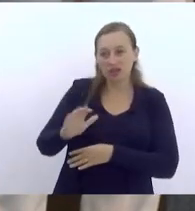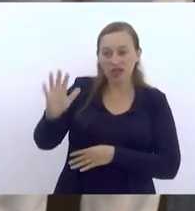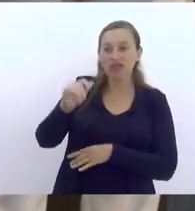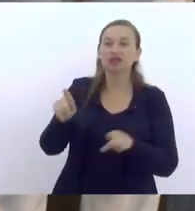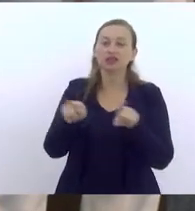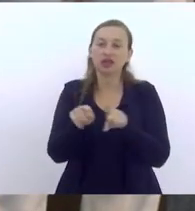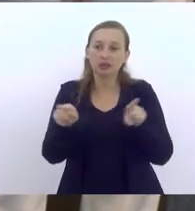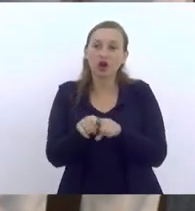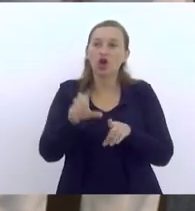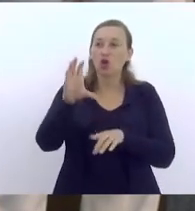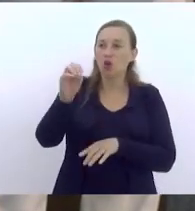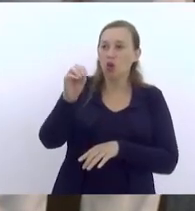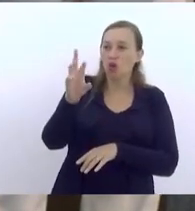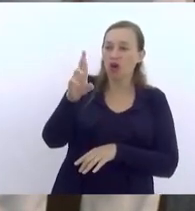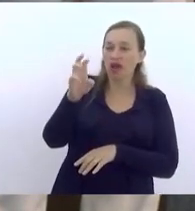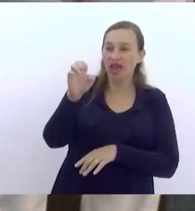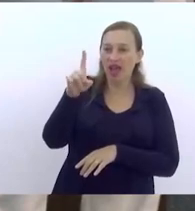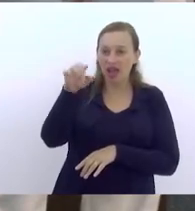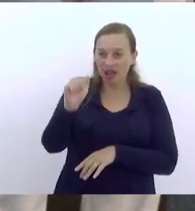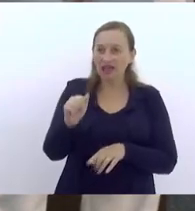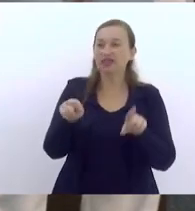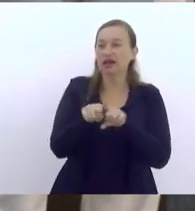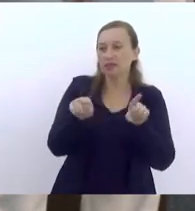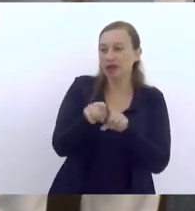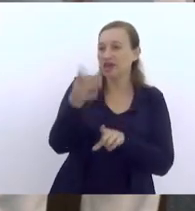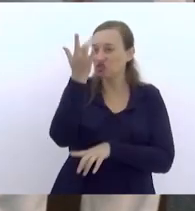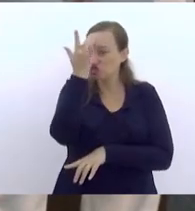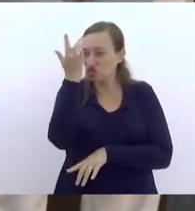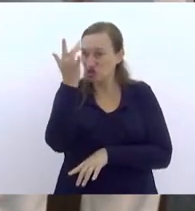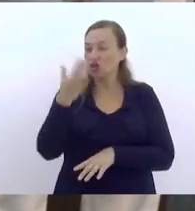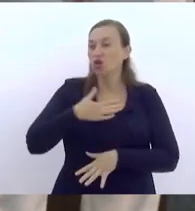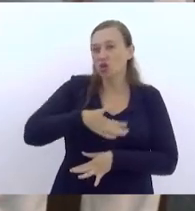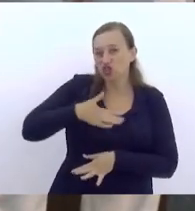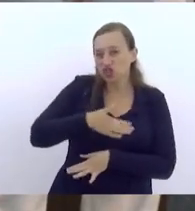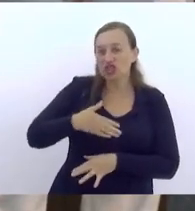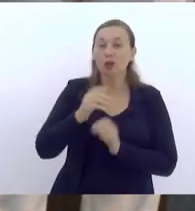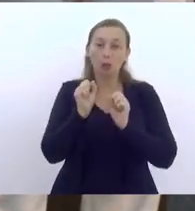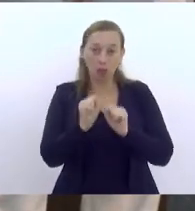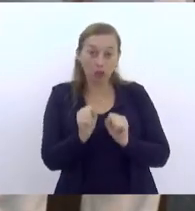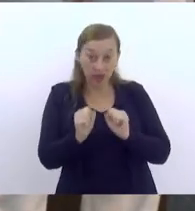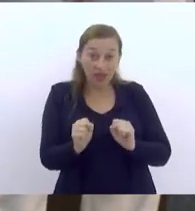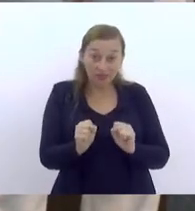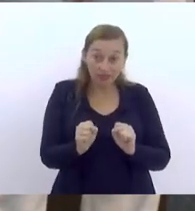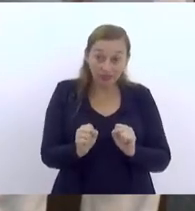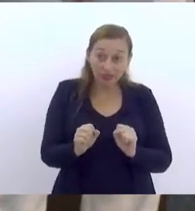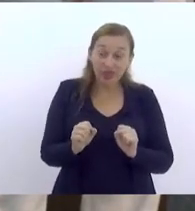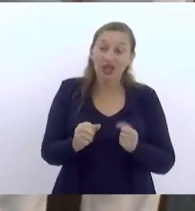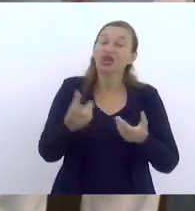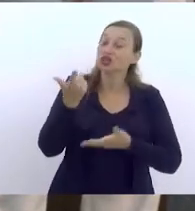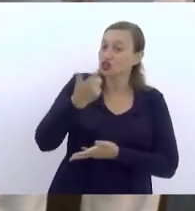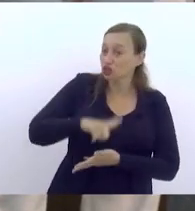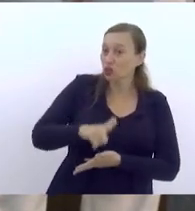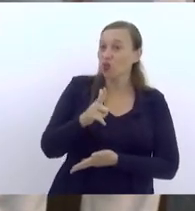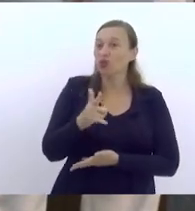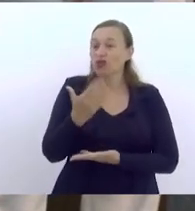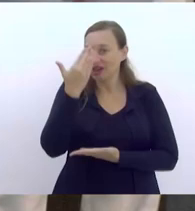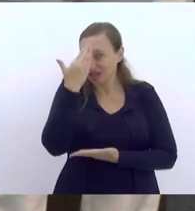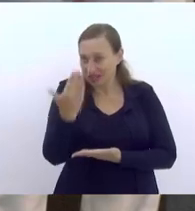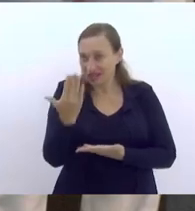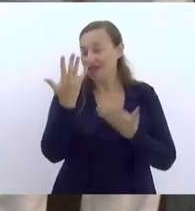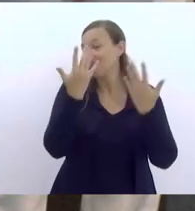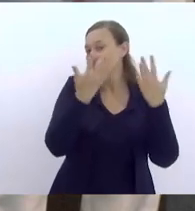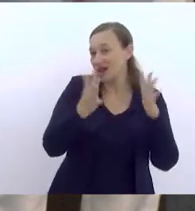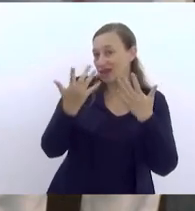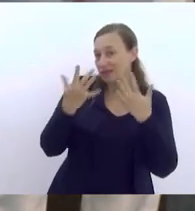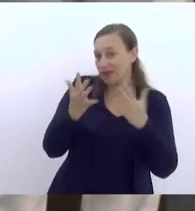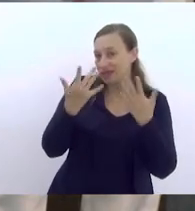coreana, indiana, a gente também gostaria, se for possível. E, novamente,